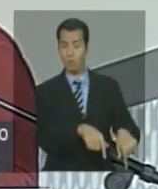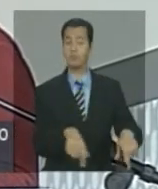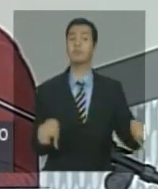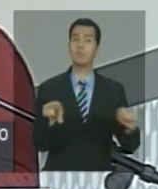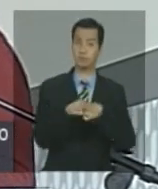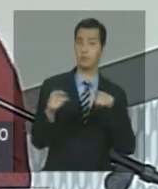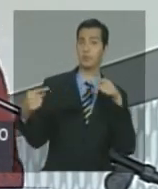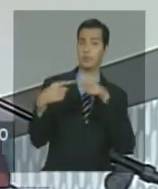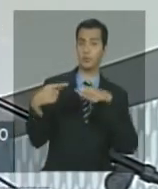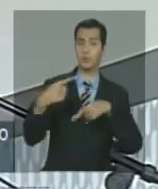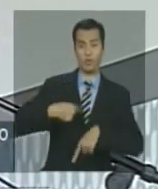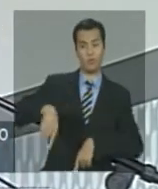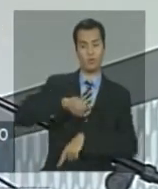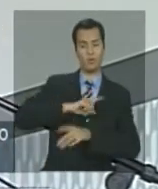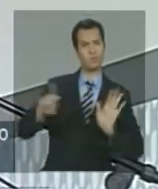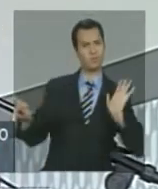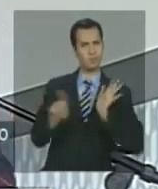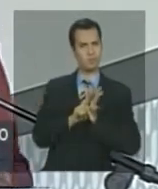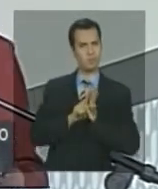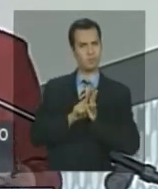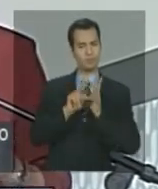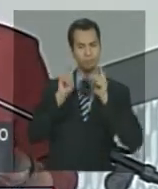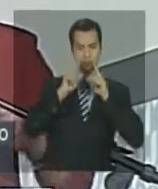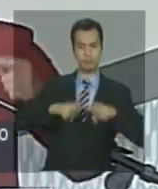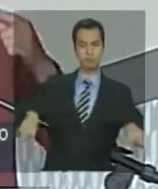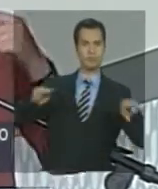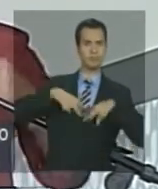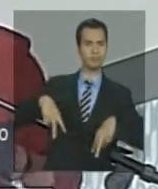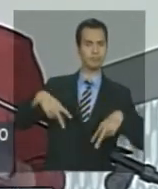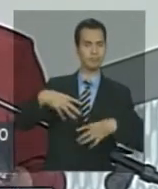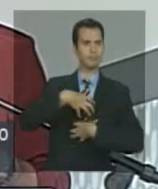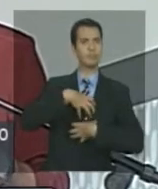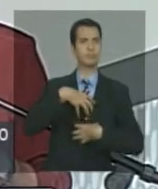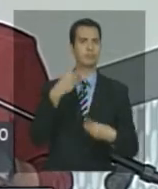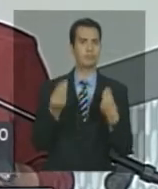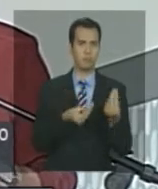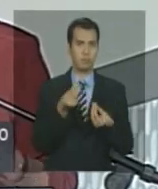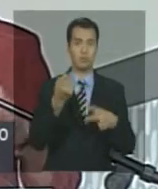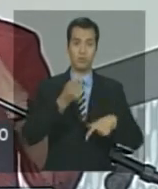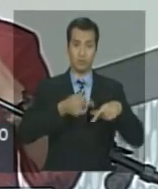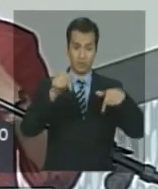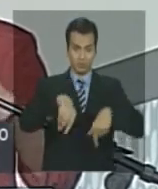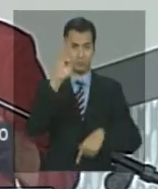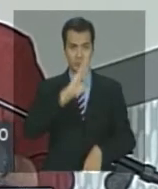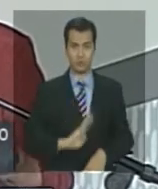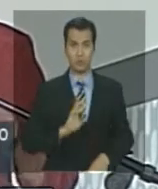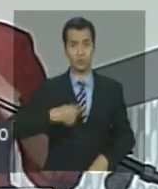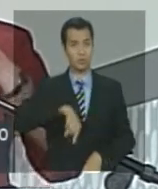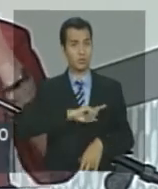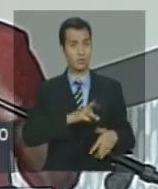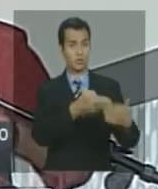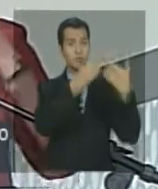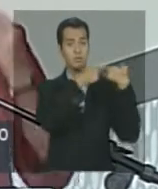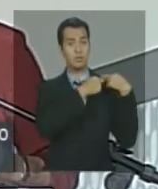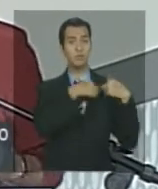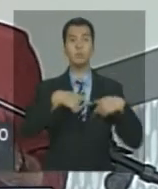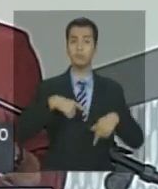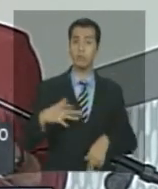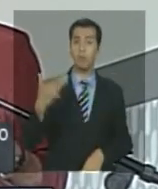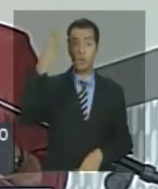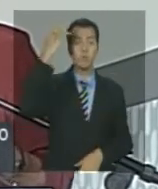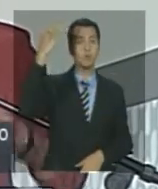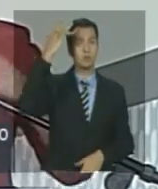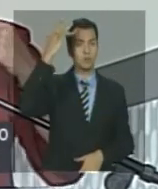vemos. É o fato de que nós somos responsáveis por uma consciência muito